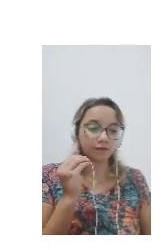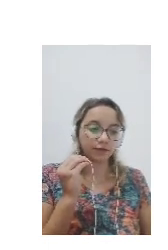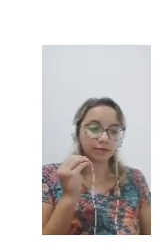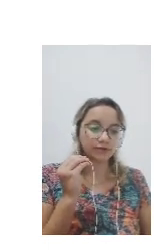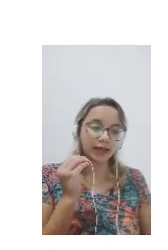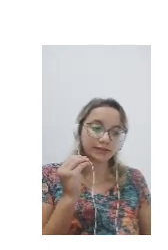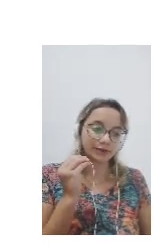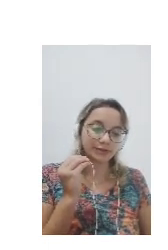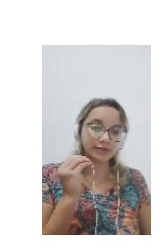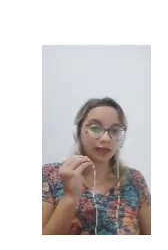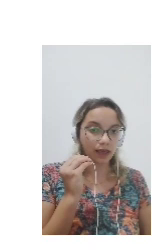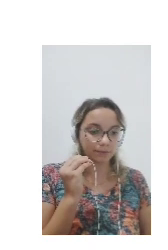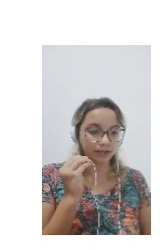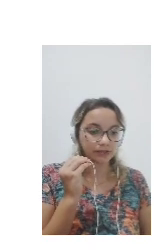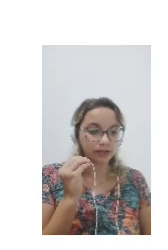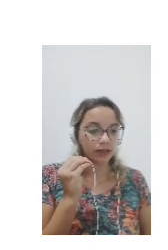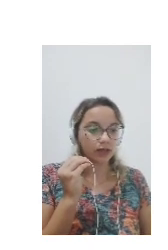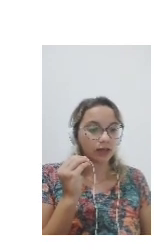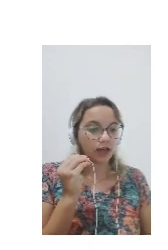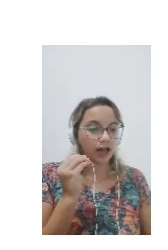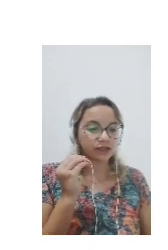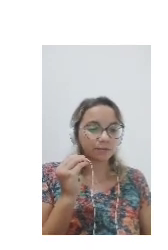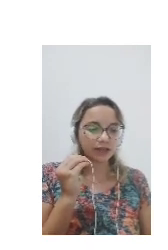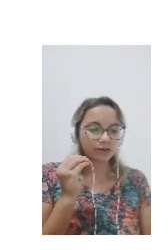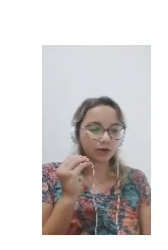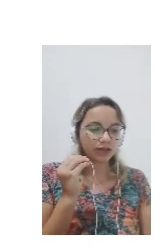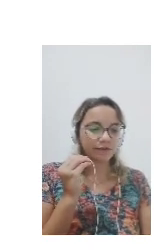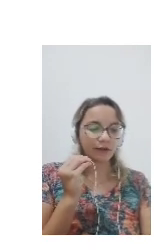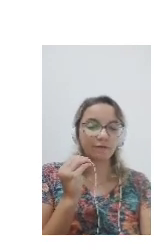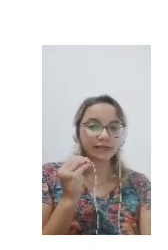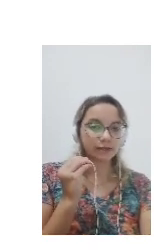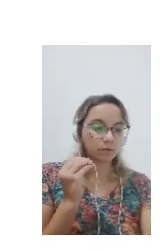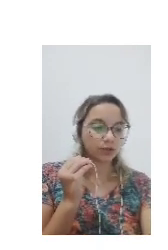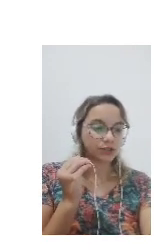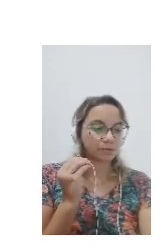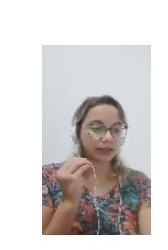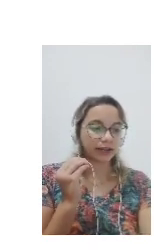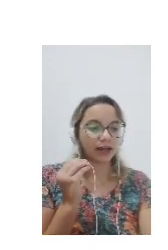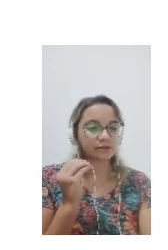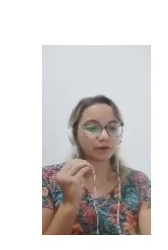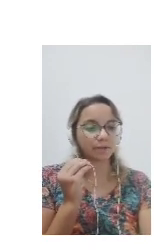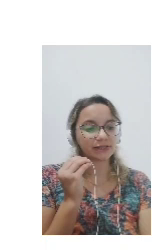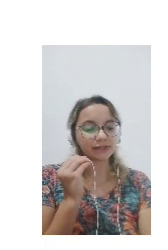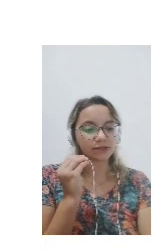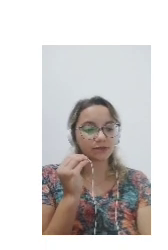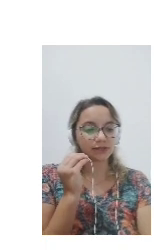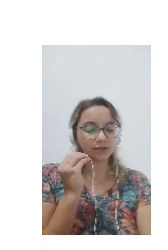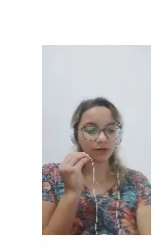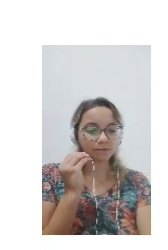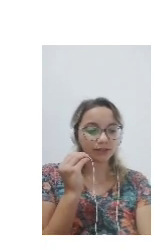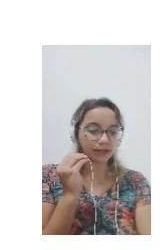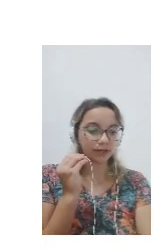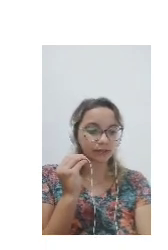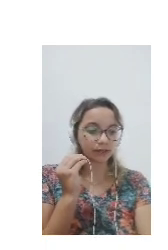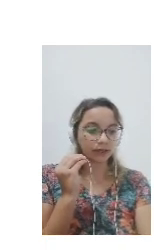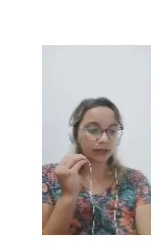aves, anfíbios, exóticos e répteis. A dinâmica escolhida foi a confecção de materiais para apresentações em